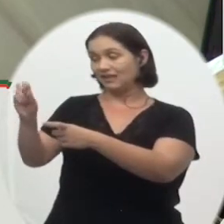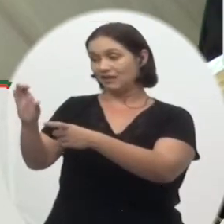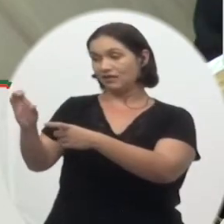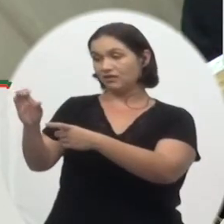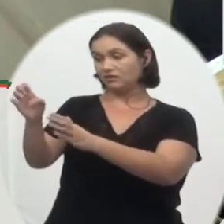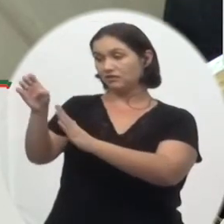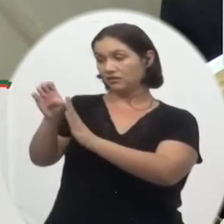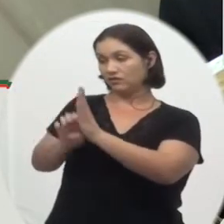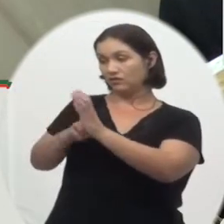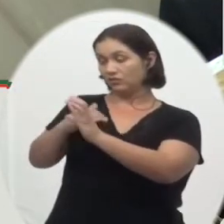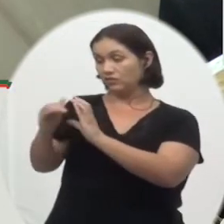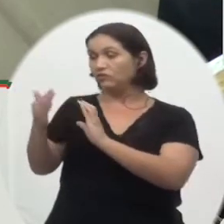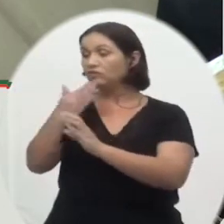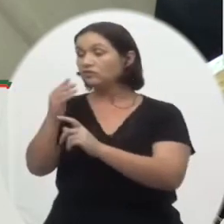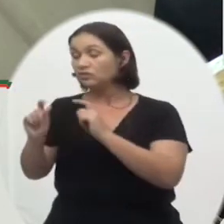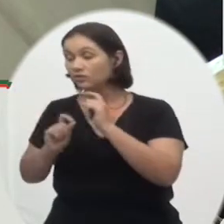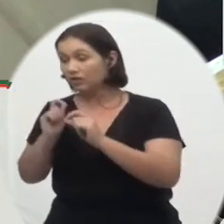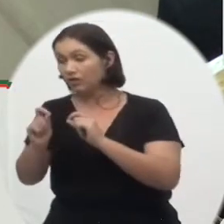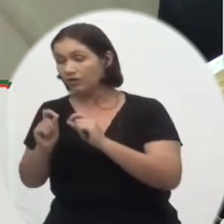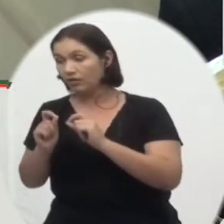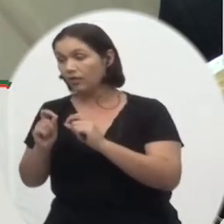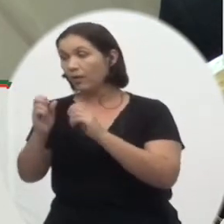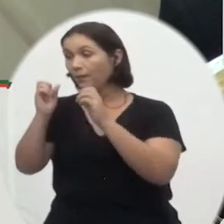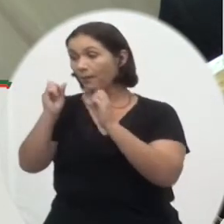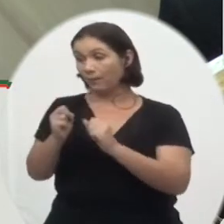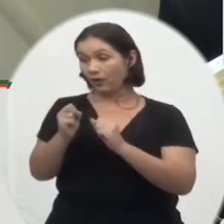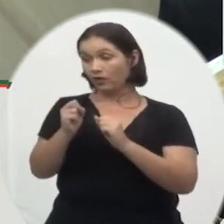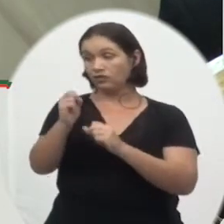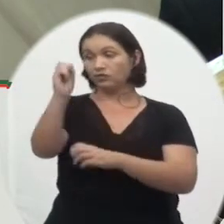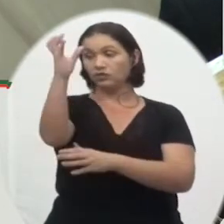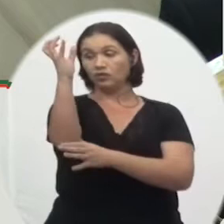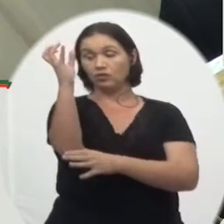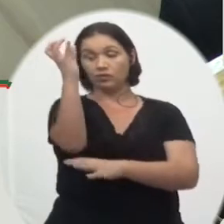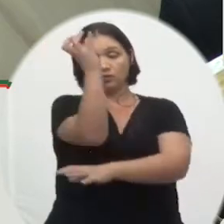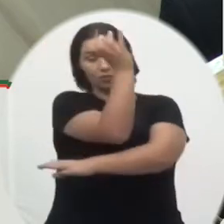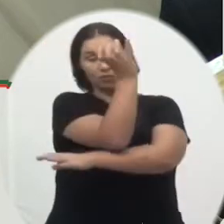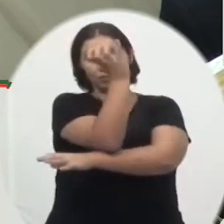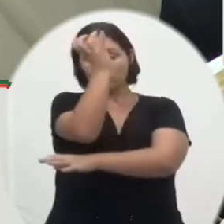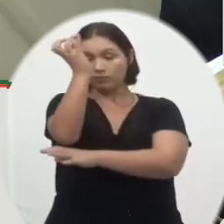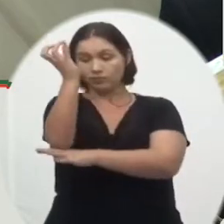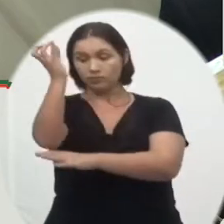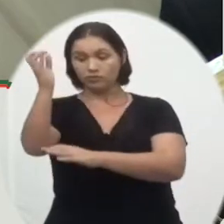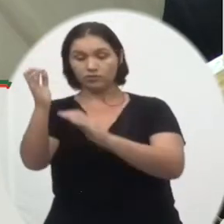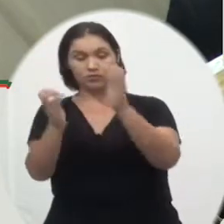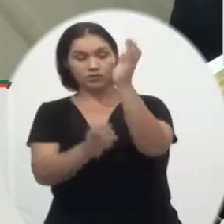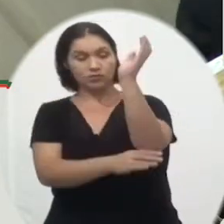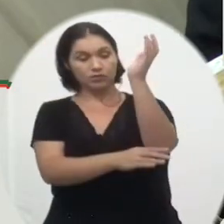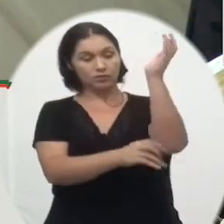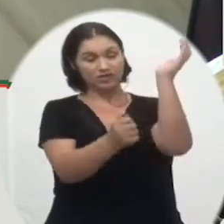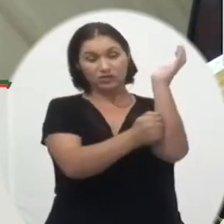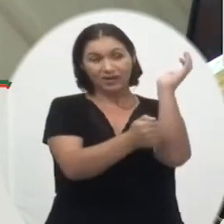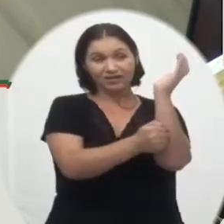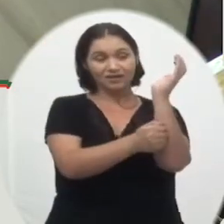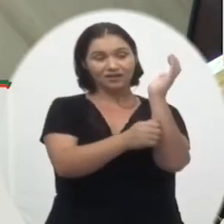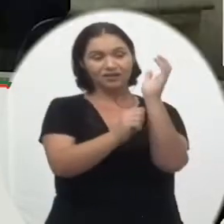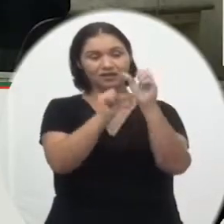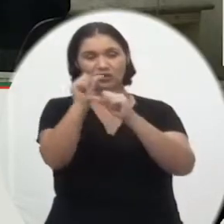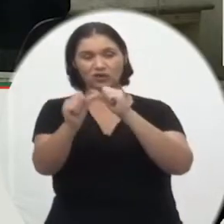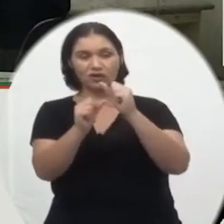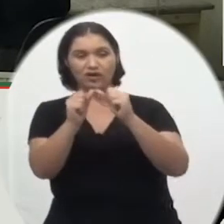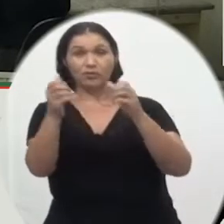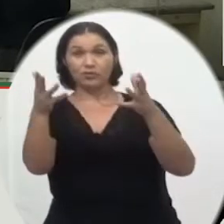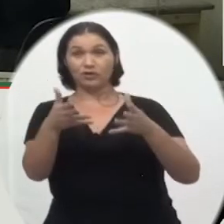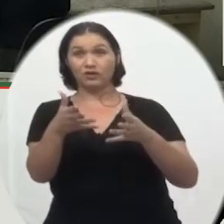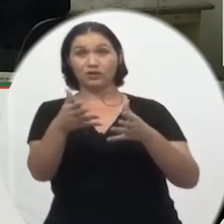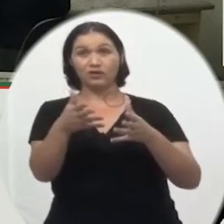Catarina, questionando se existe a possibilidade de troca de todos os postes de energia elétrica de madeira por postes de concreto. O requerimento